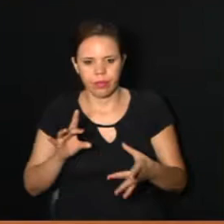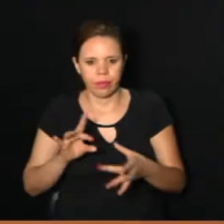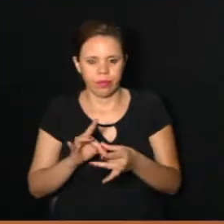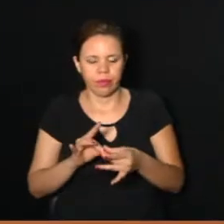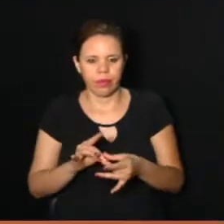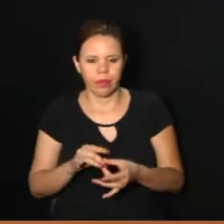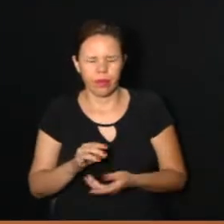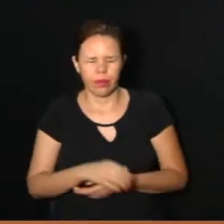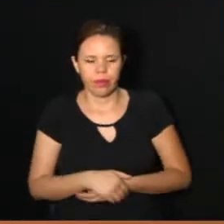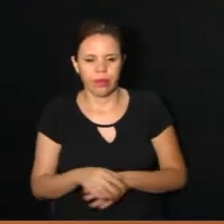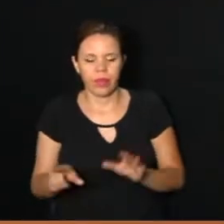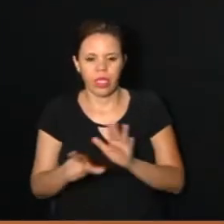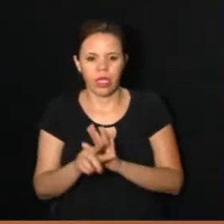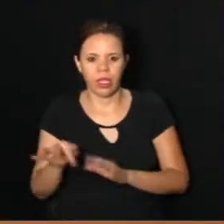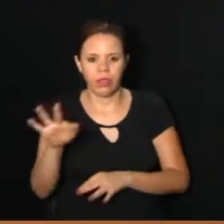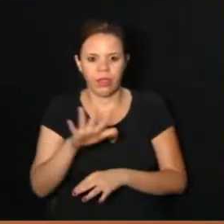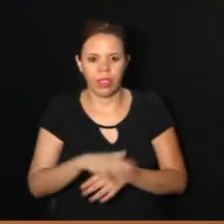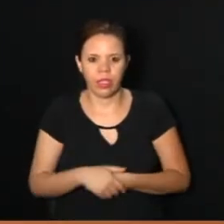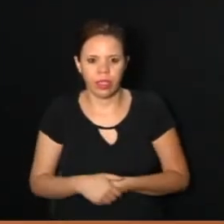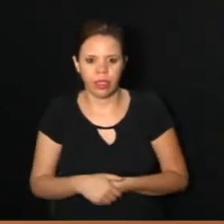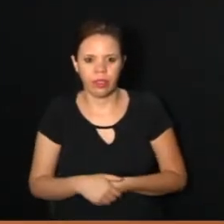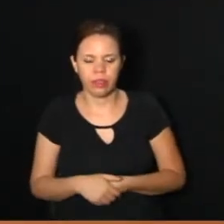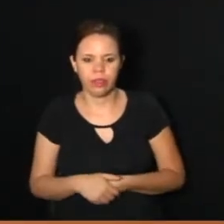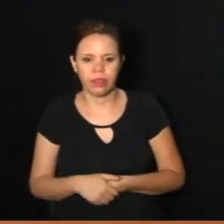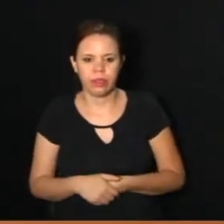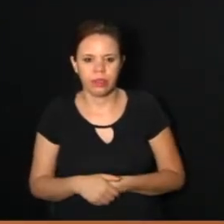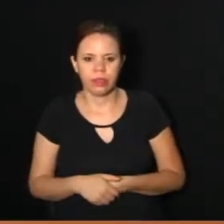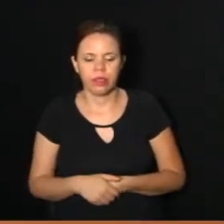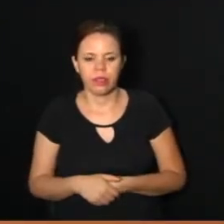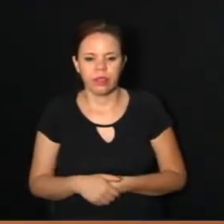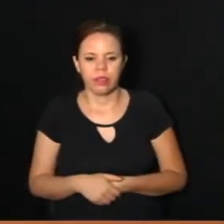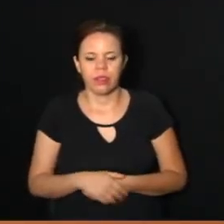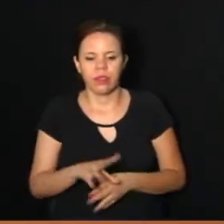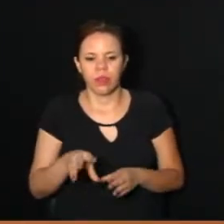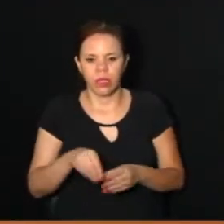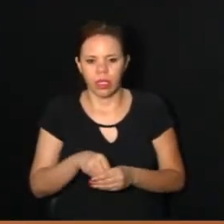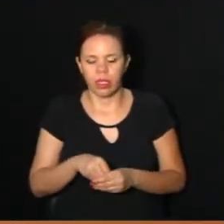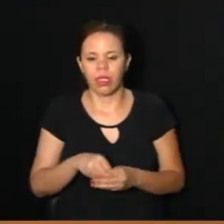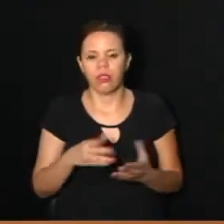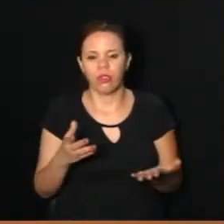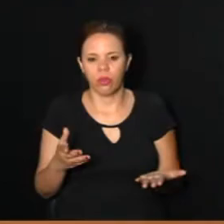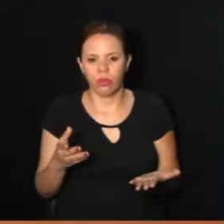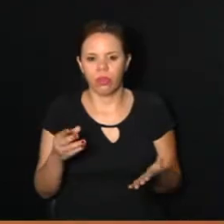veio com a lei federal do integrador, né?